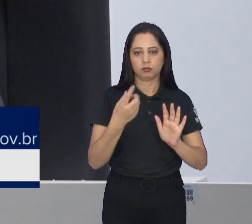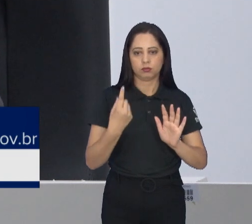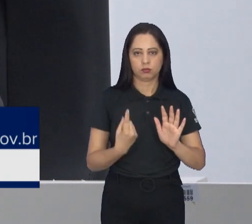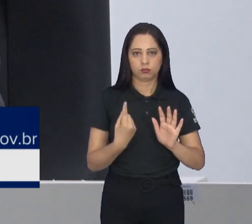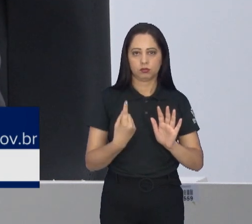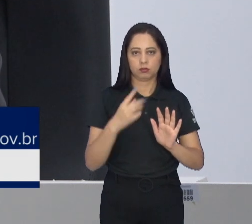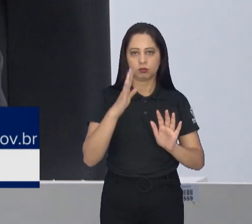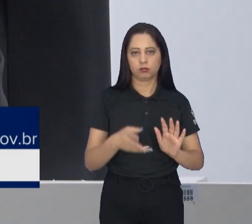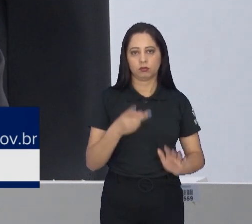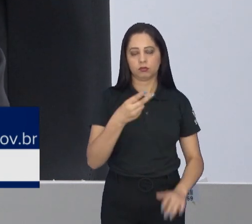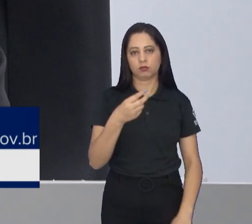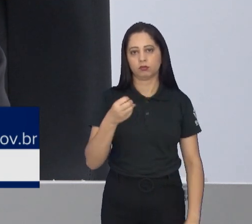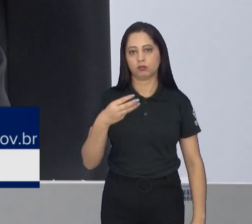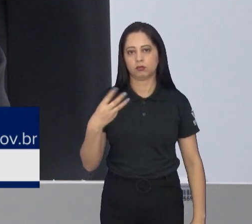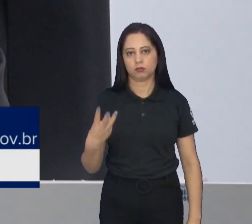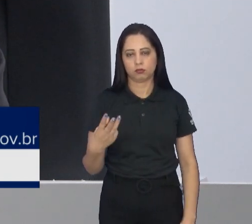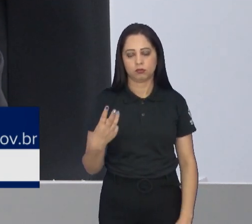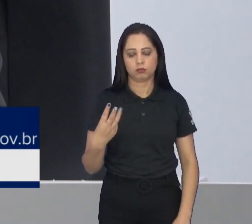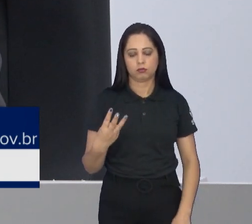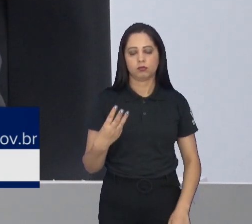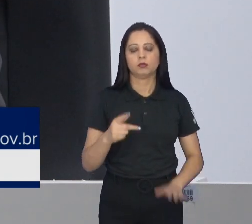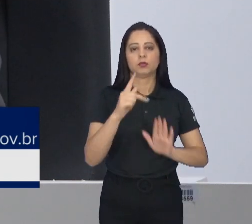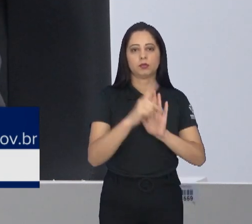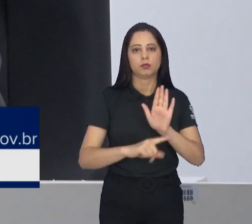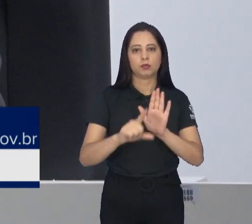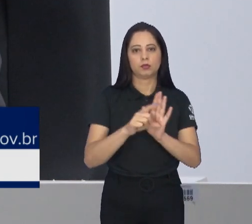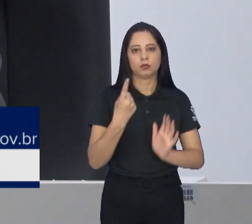5141/2023. Projeto de Lei número